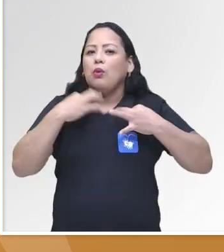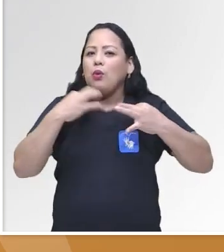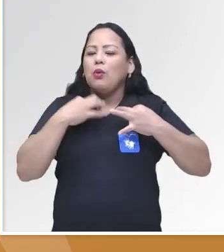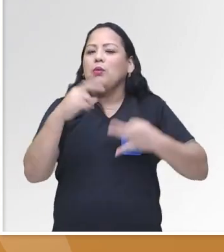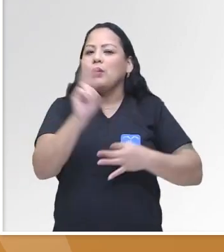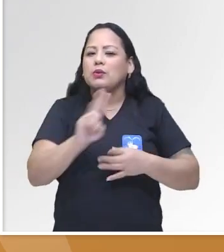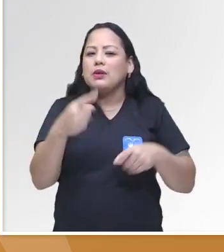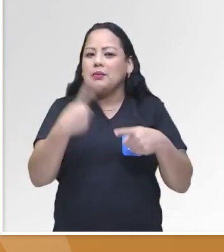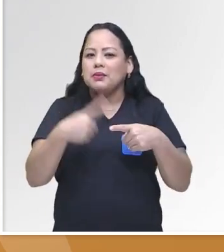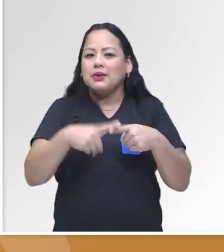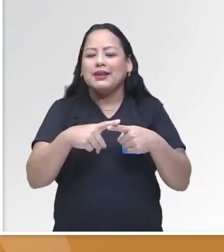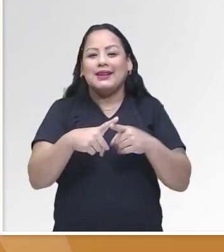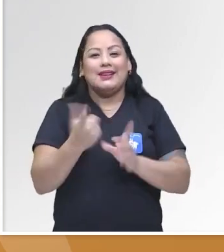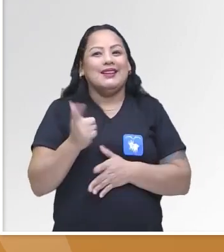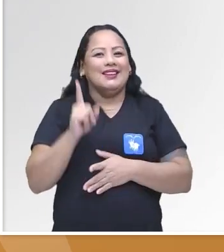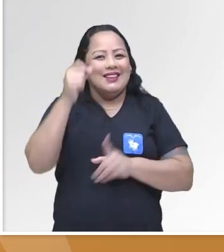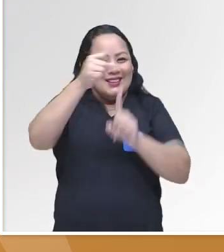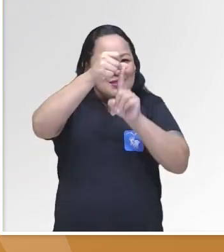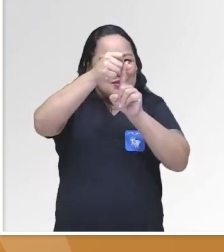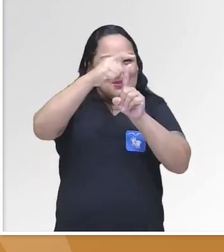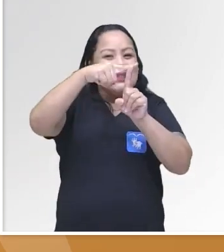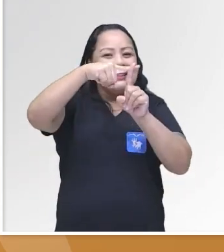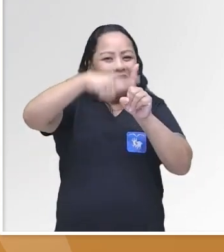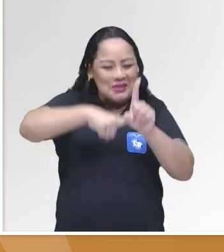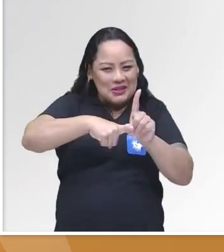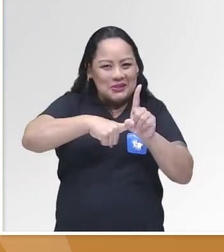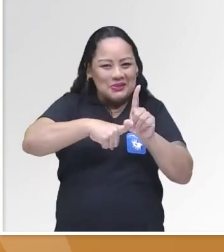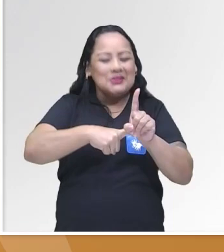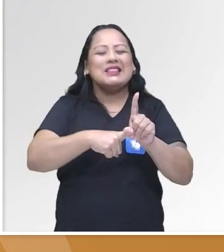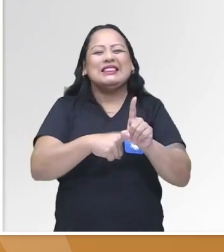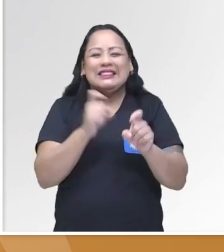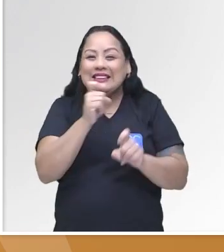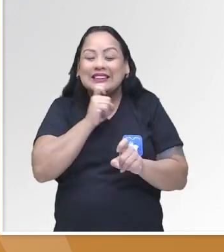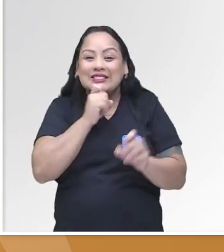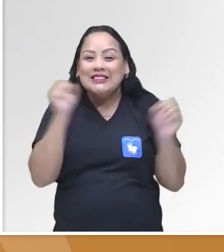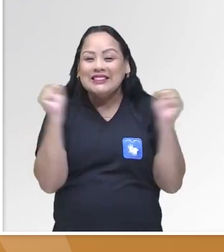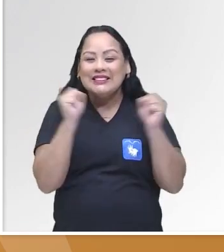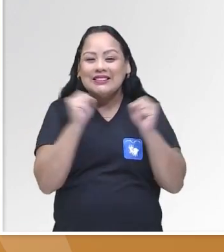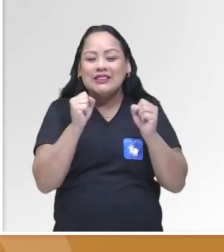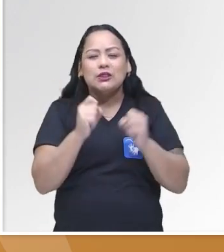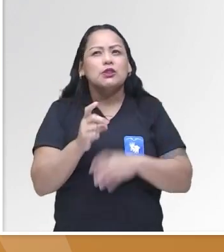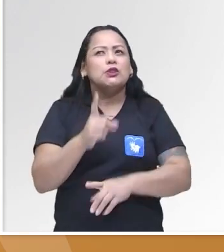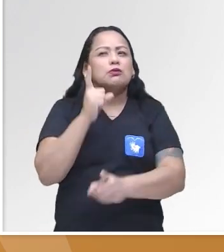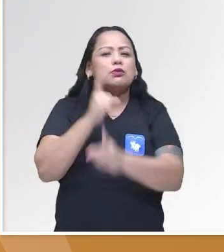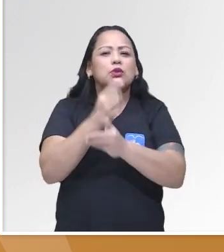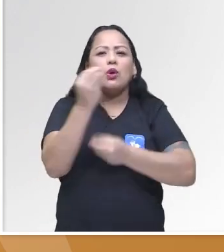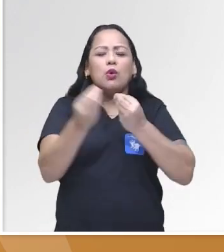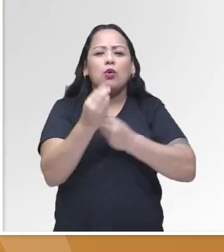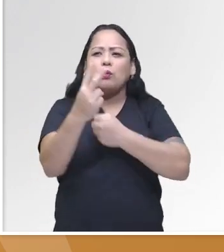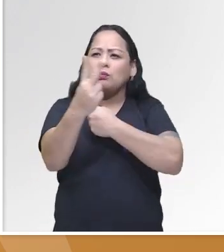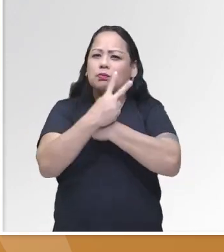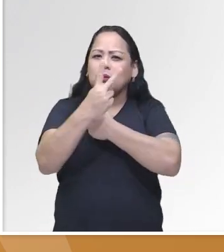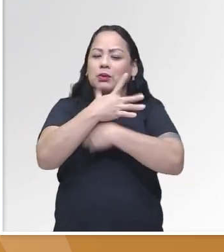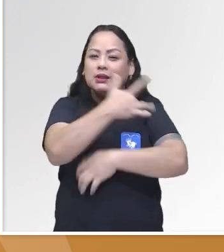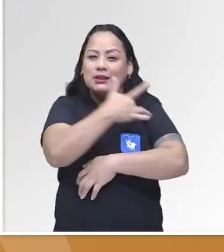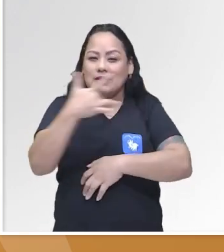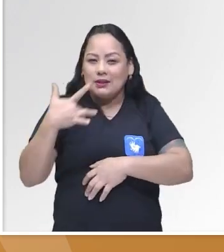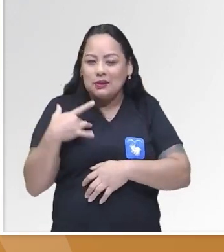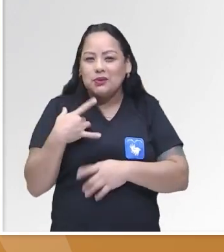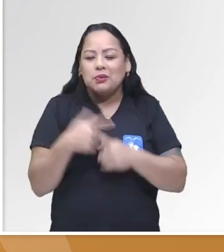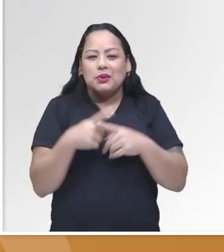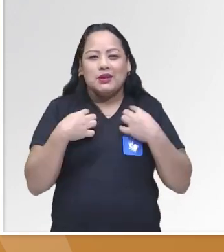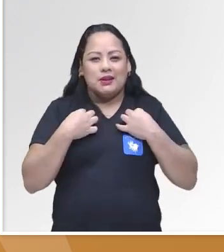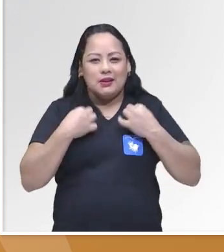quê? Porque lá as temperaturas são mais baixas. Então, eles encontraram um meio de preservar sua saúde se aquecendo,